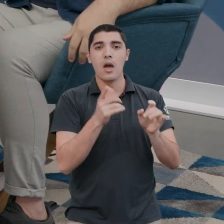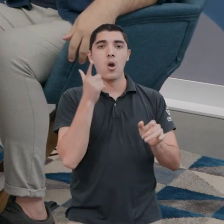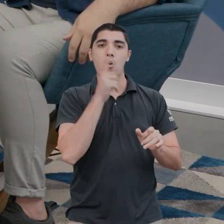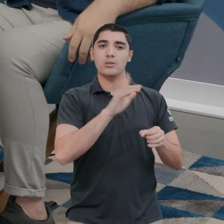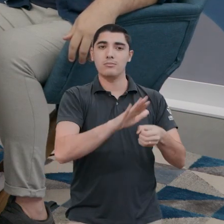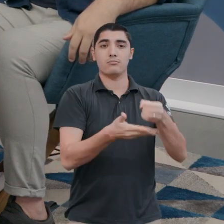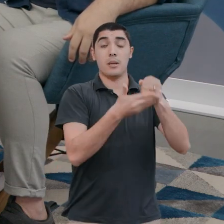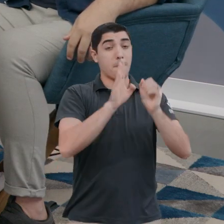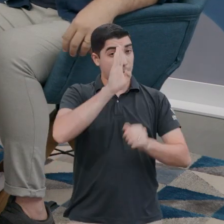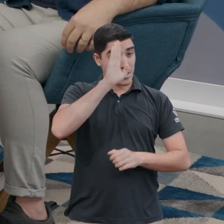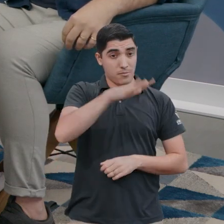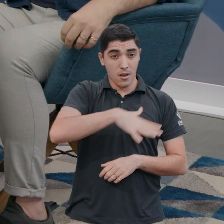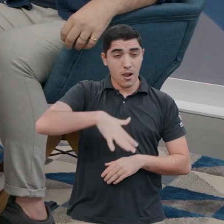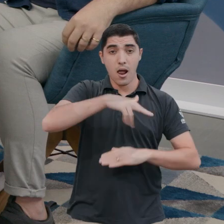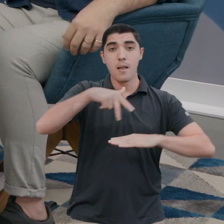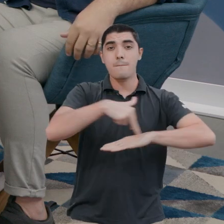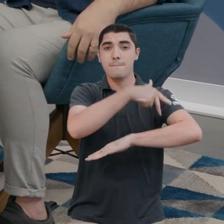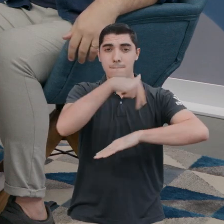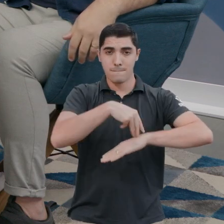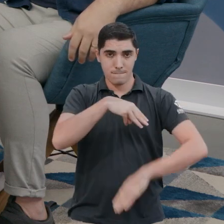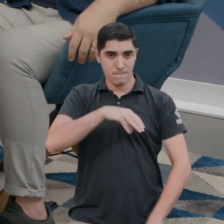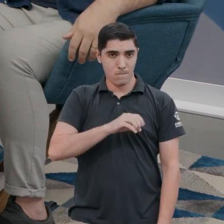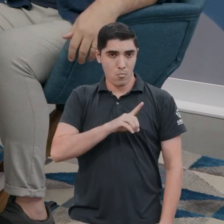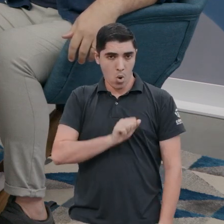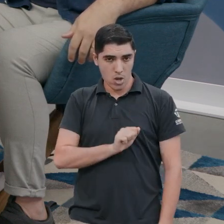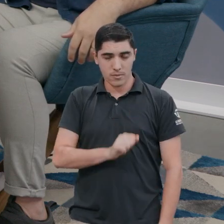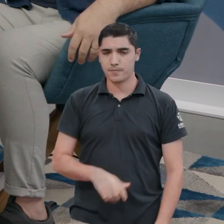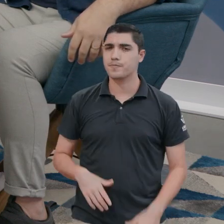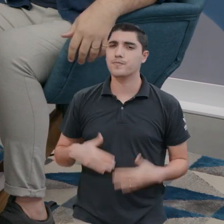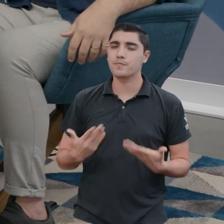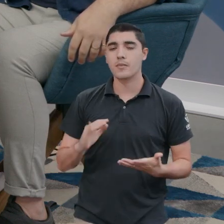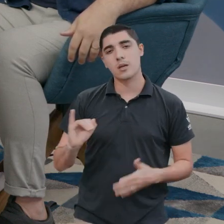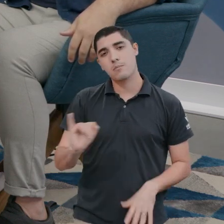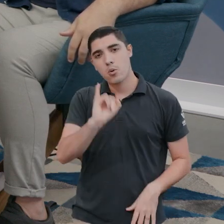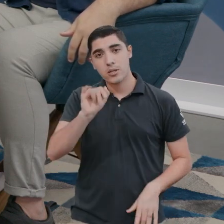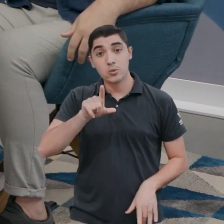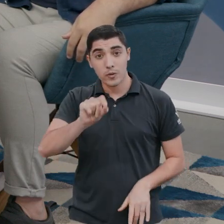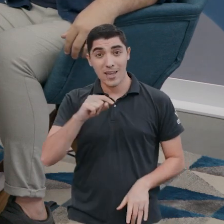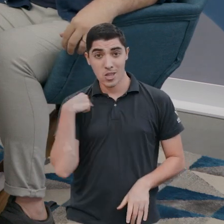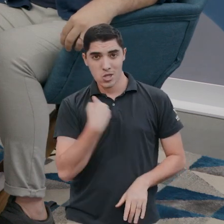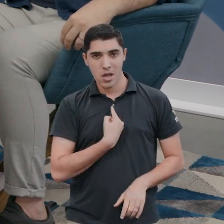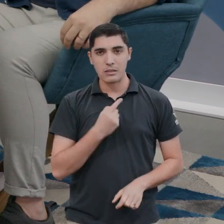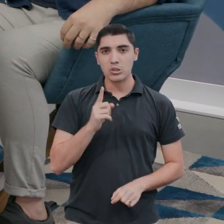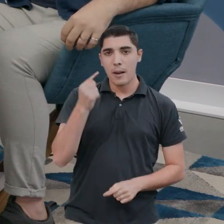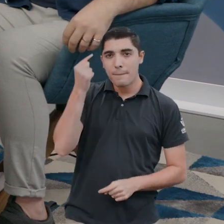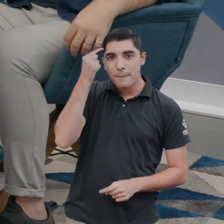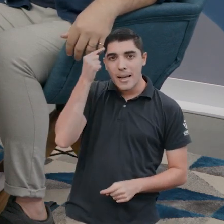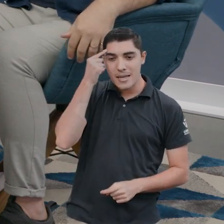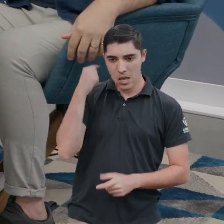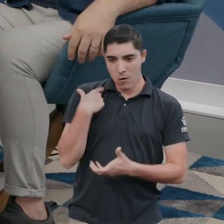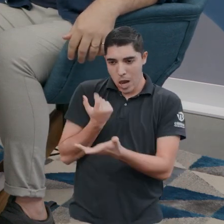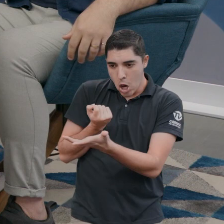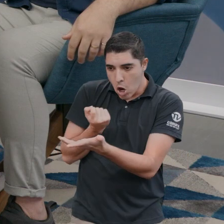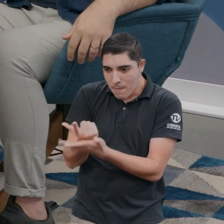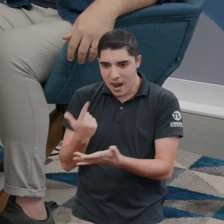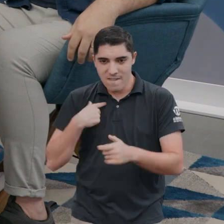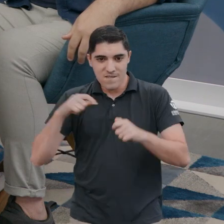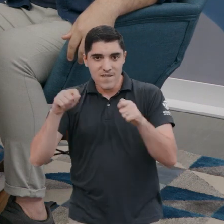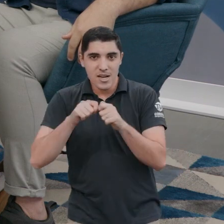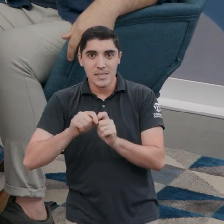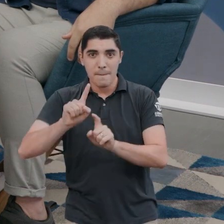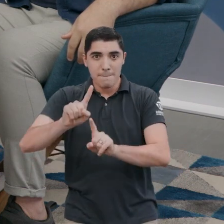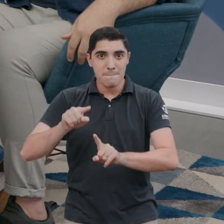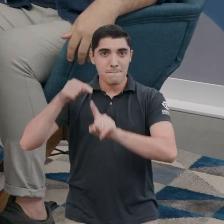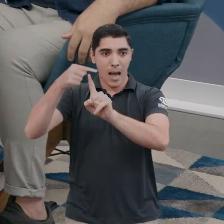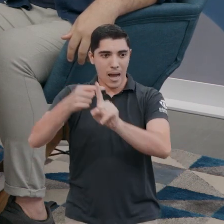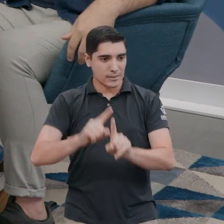na indústria da moda. O ideal seria que nós reutilizássemos tudo, né? Não ficasse pensando em comprar ou fazer